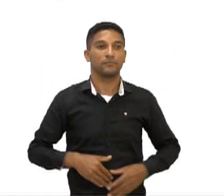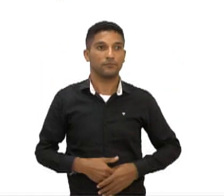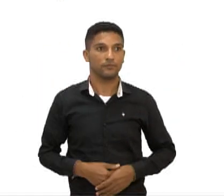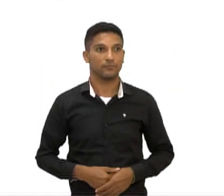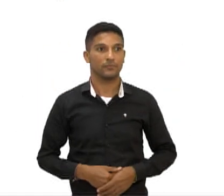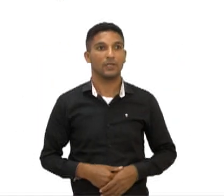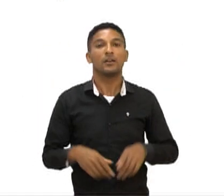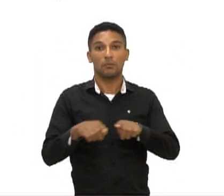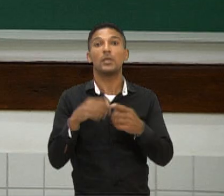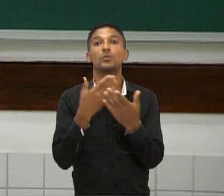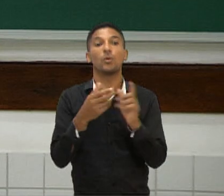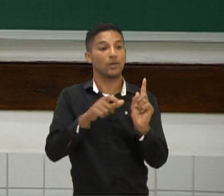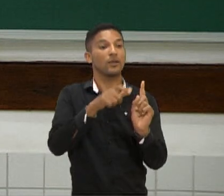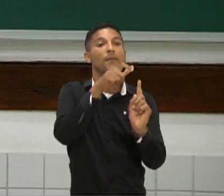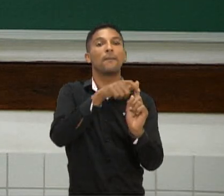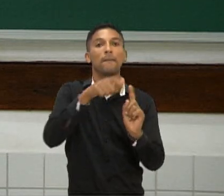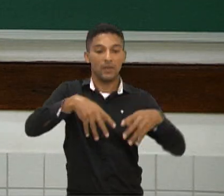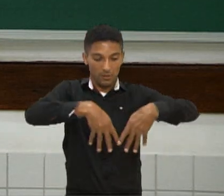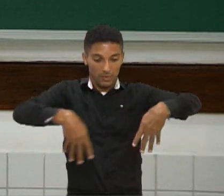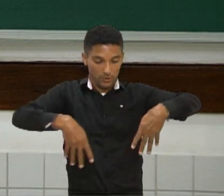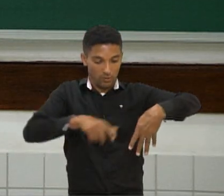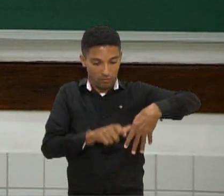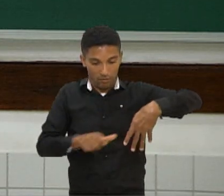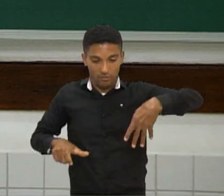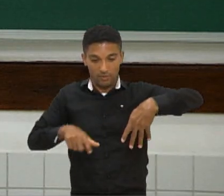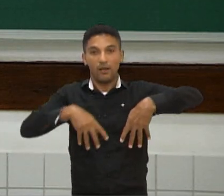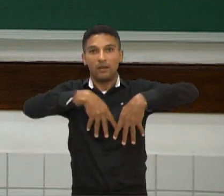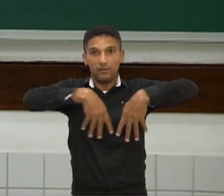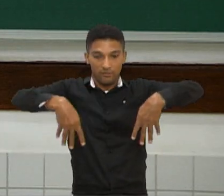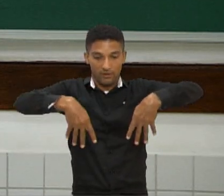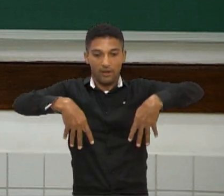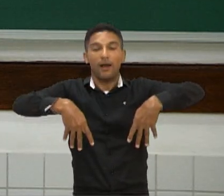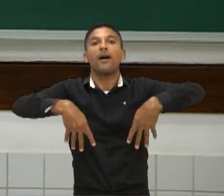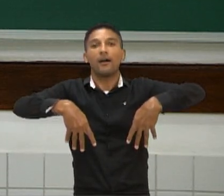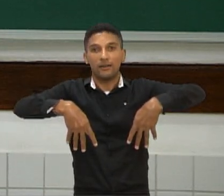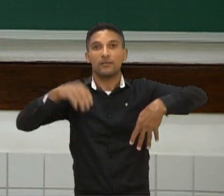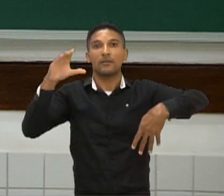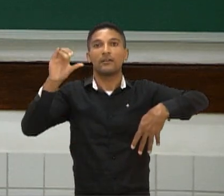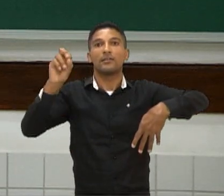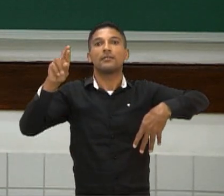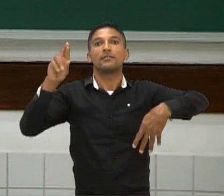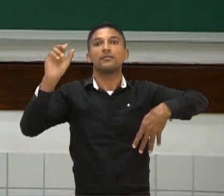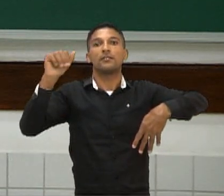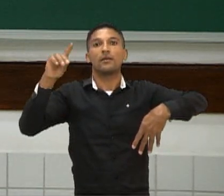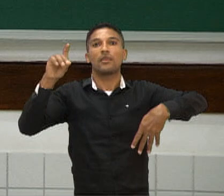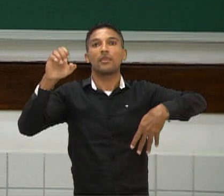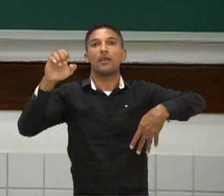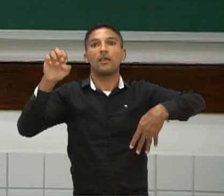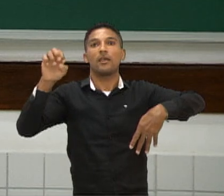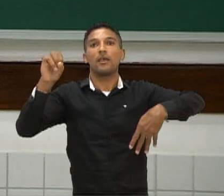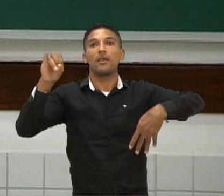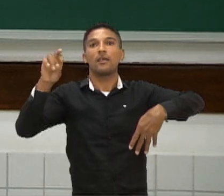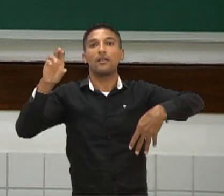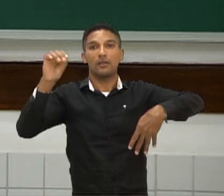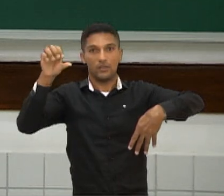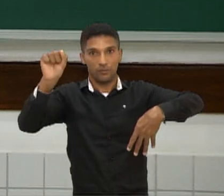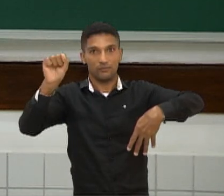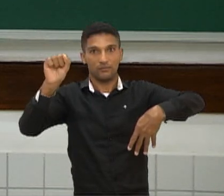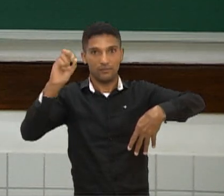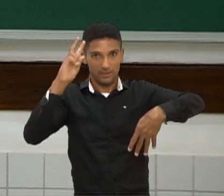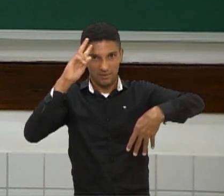os cirandeiros, que são os participantes da roda, o mestre, o contramestre e os músicos,